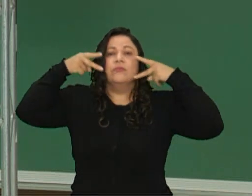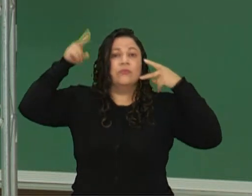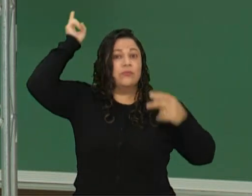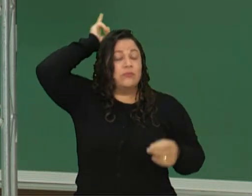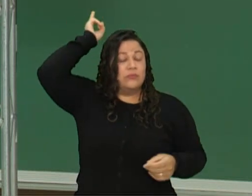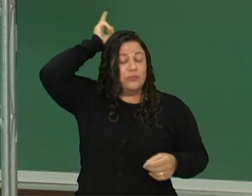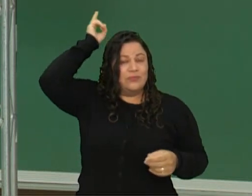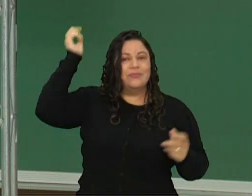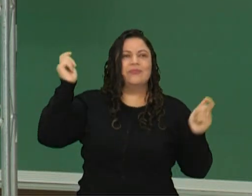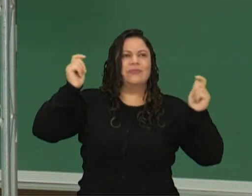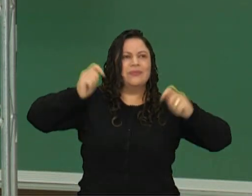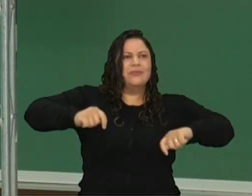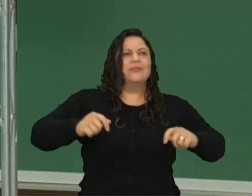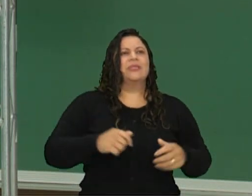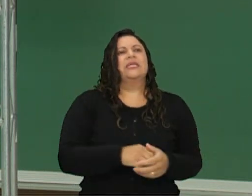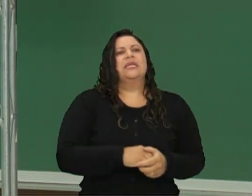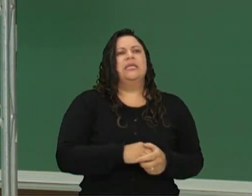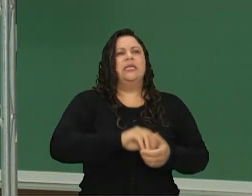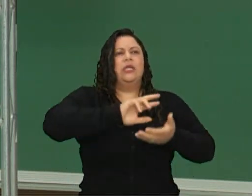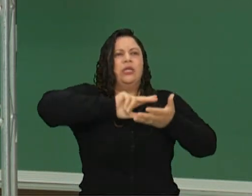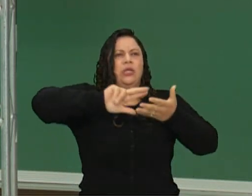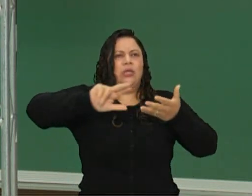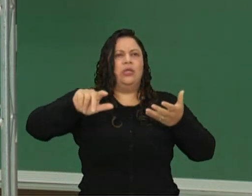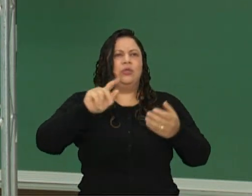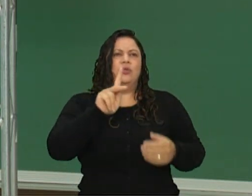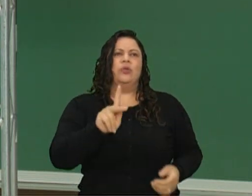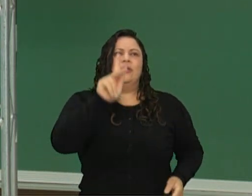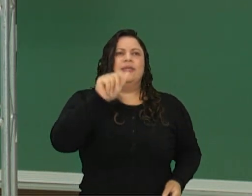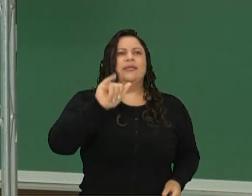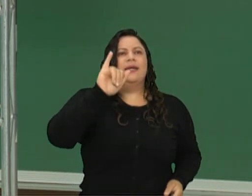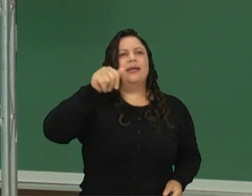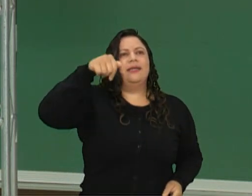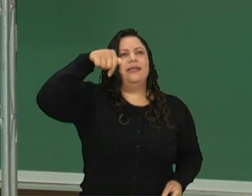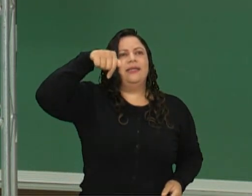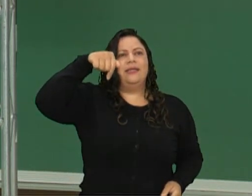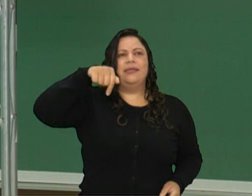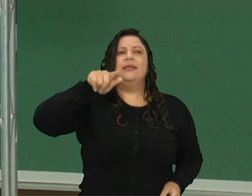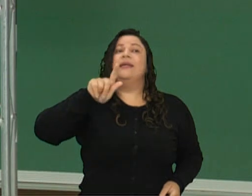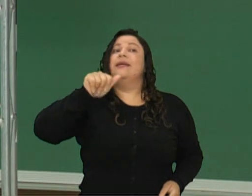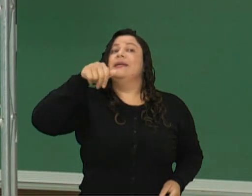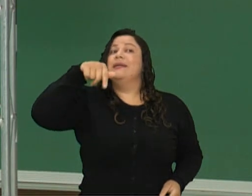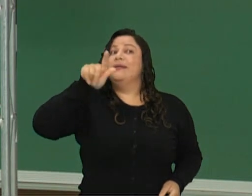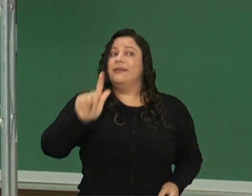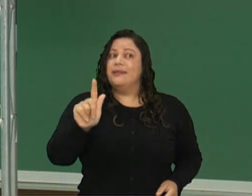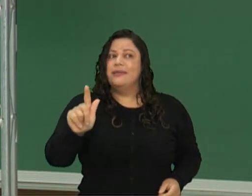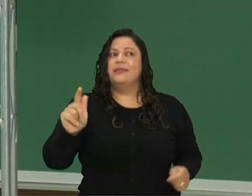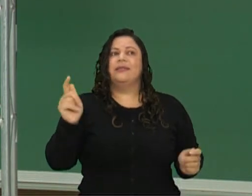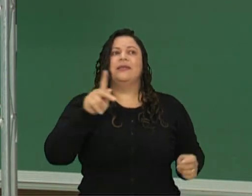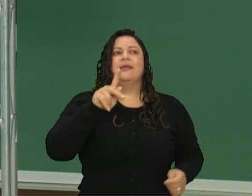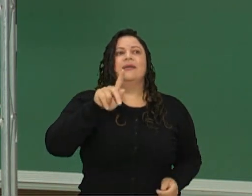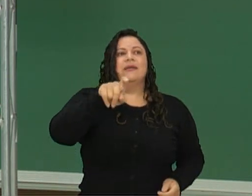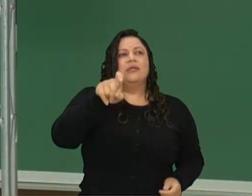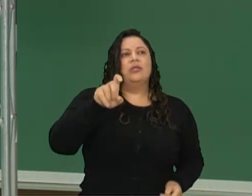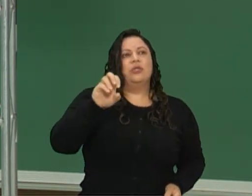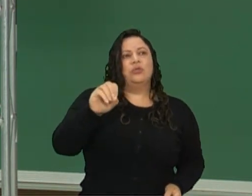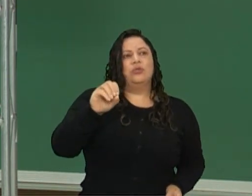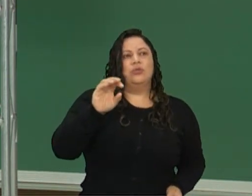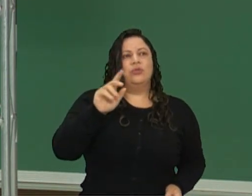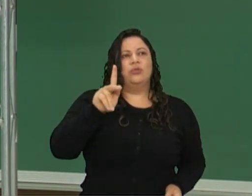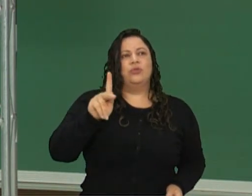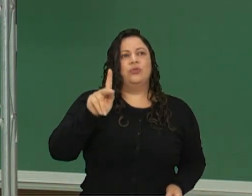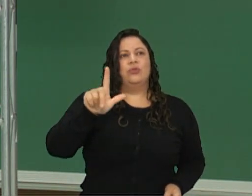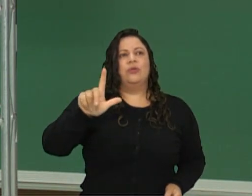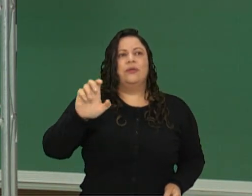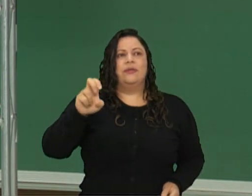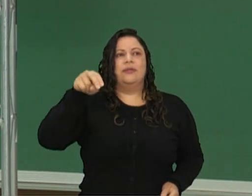Xoklen, que são Proto-G, tanto Kaigang como Xoklen é chamado de Proto-G, e Guarani, que são dos Campos Gerais, que são do